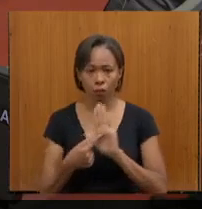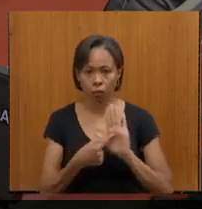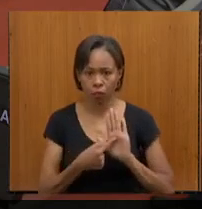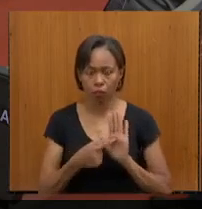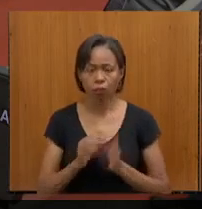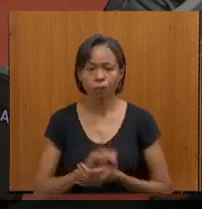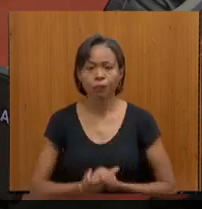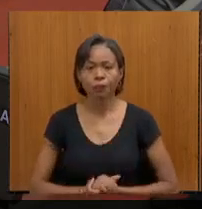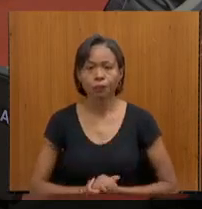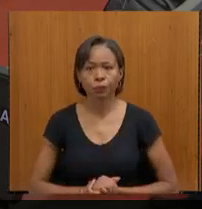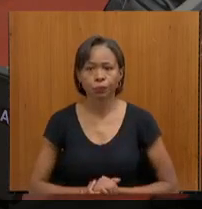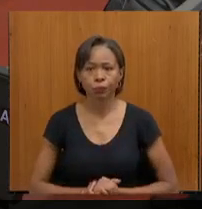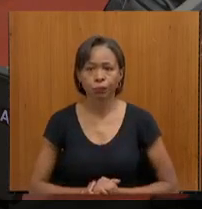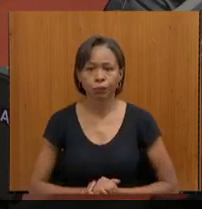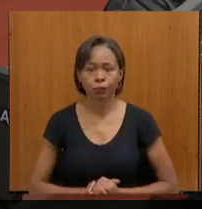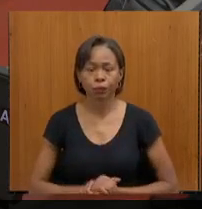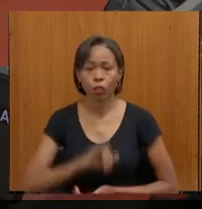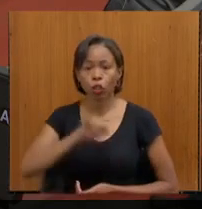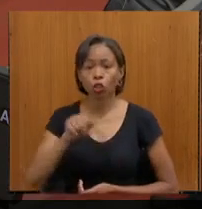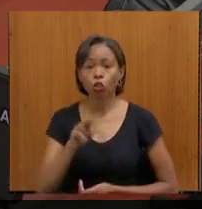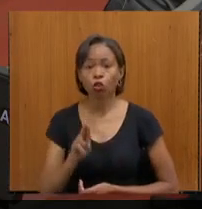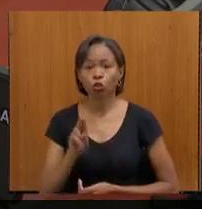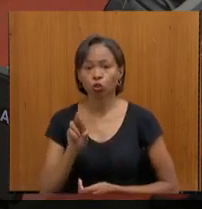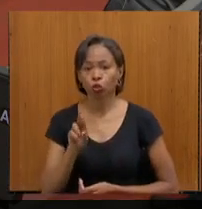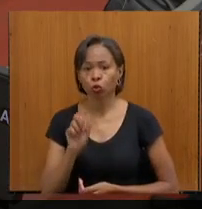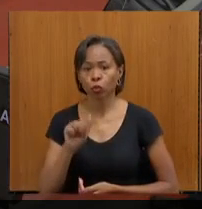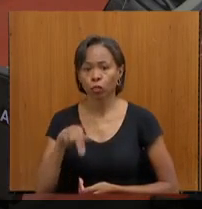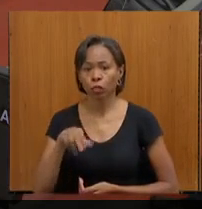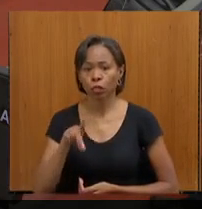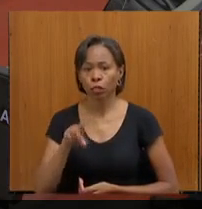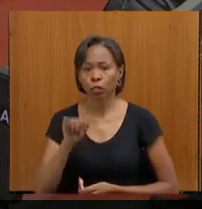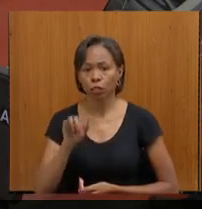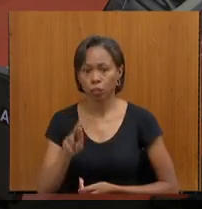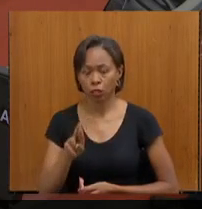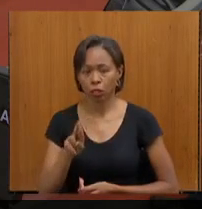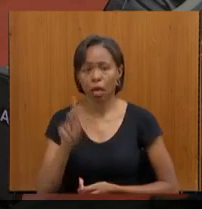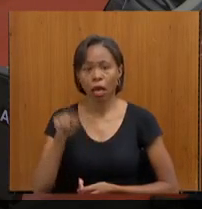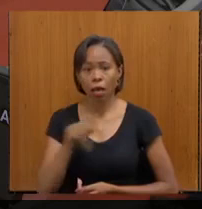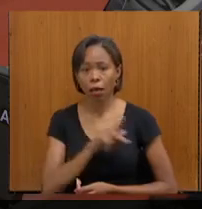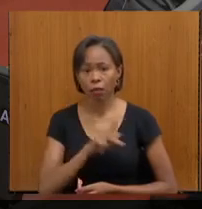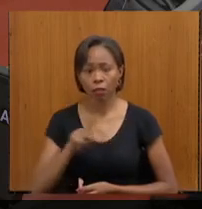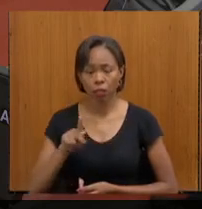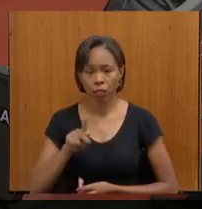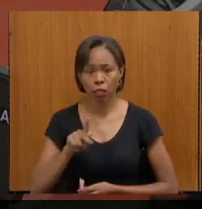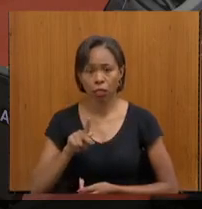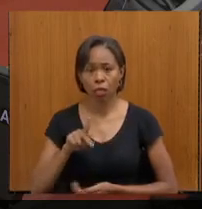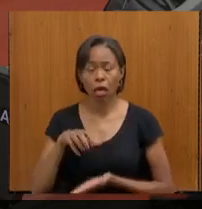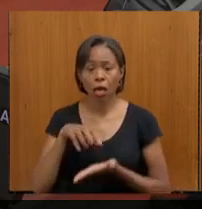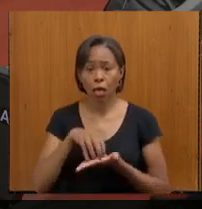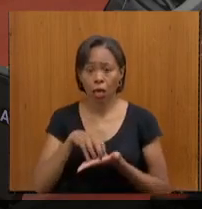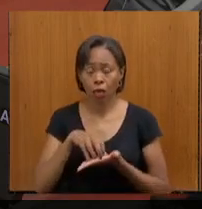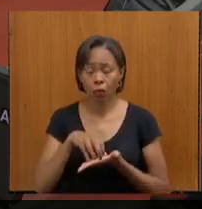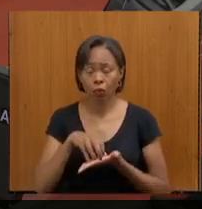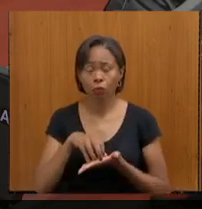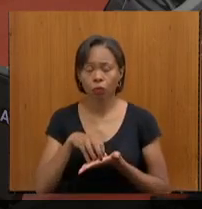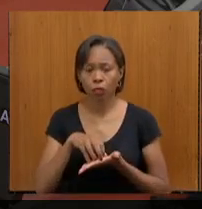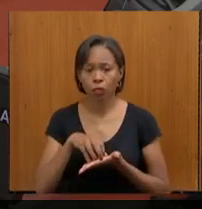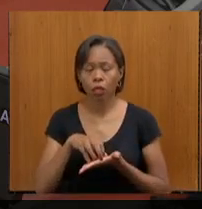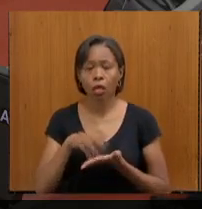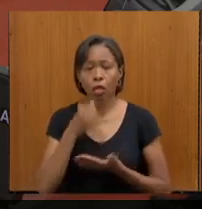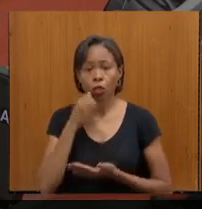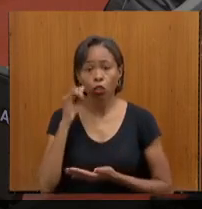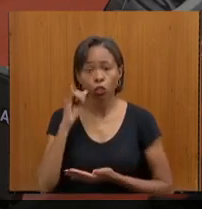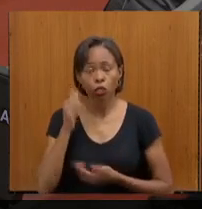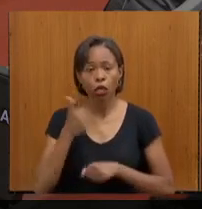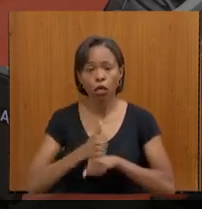apresentação com Jurandir Picanço Júnior presidente da Câmara setorial de energias renováveis do Estado do